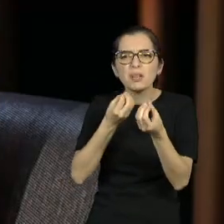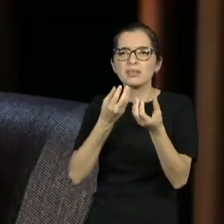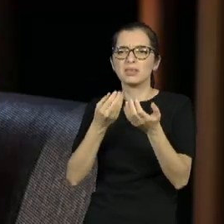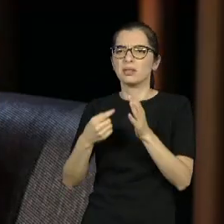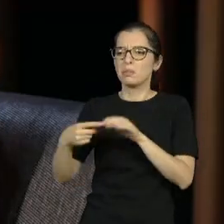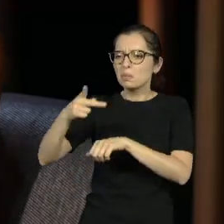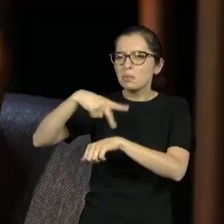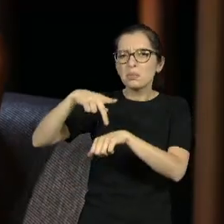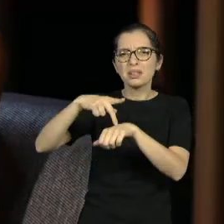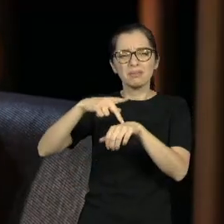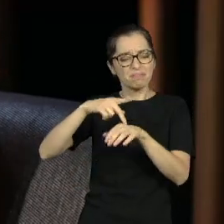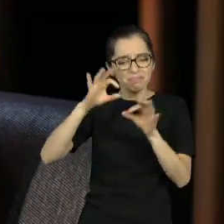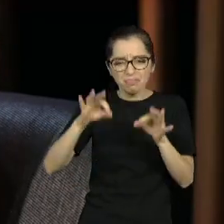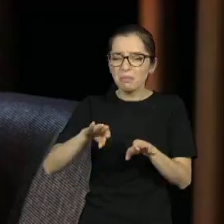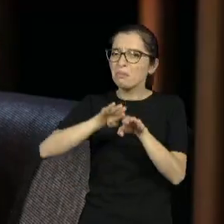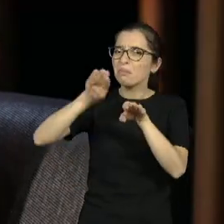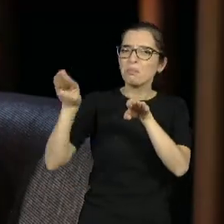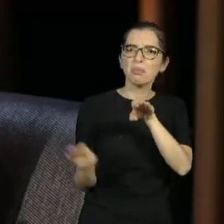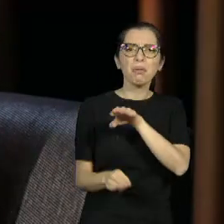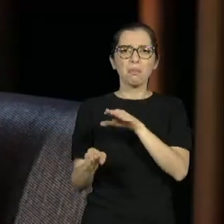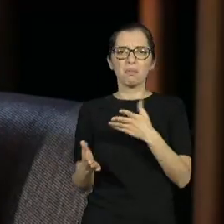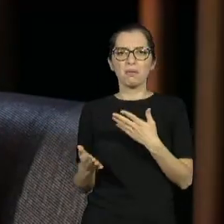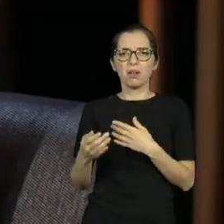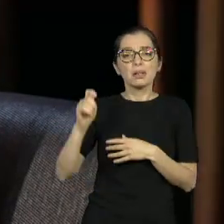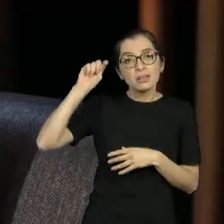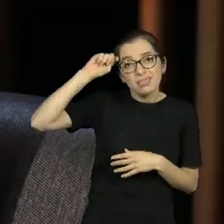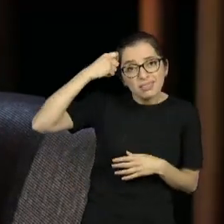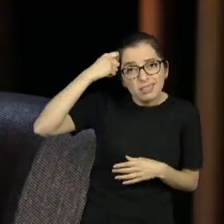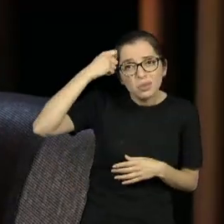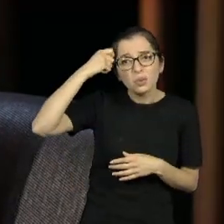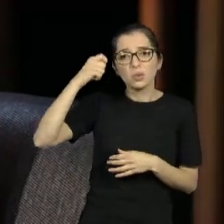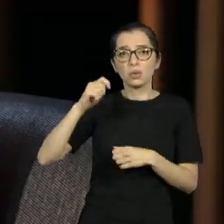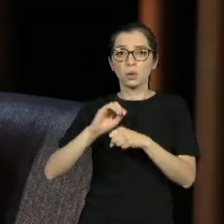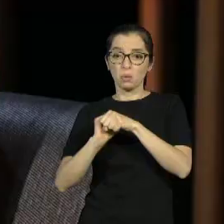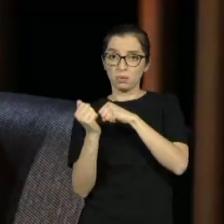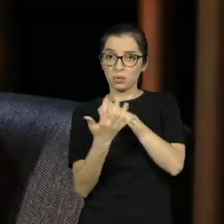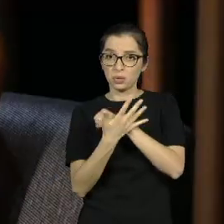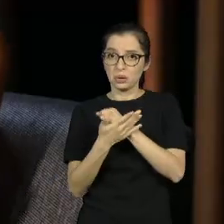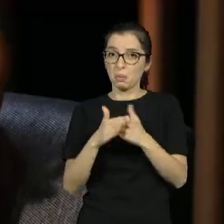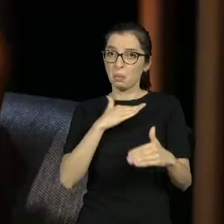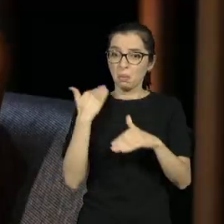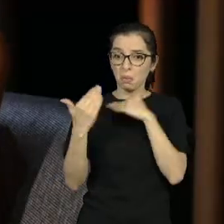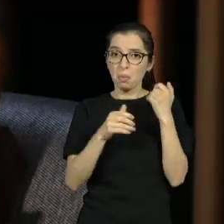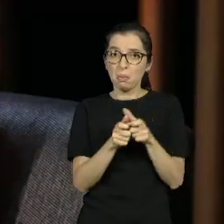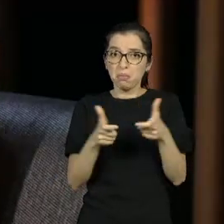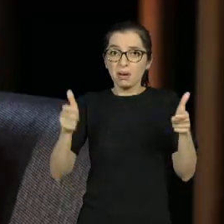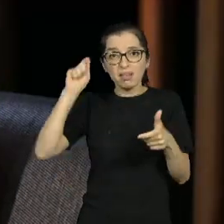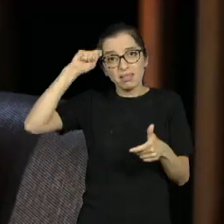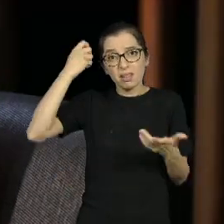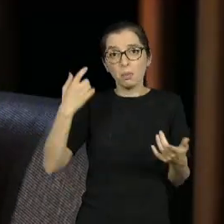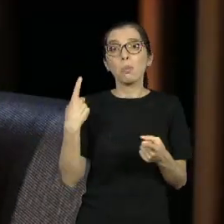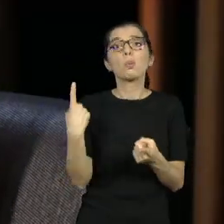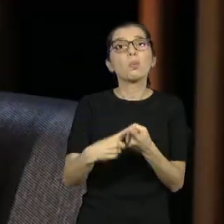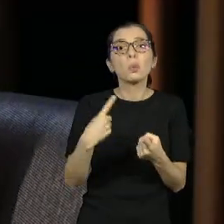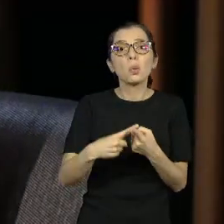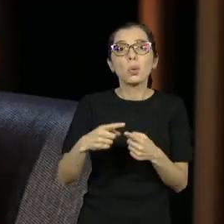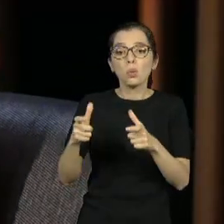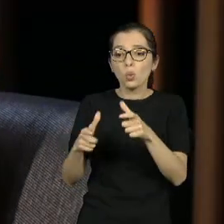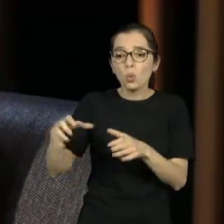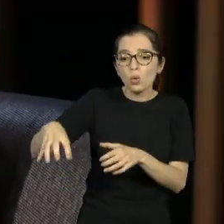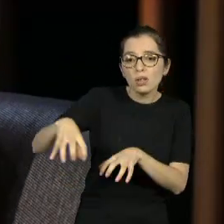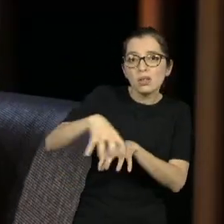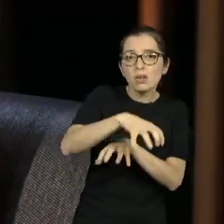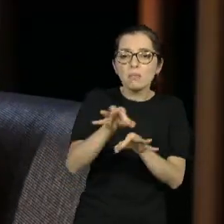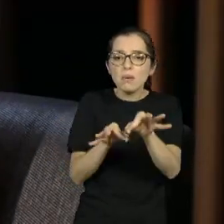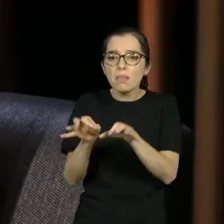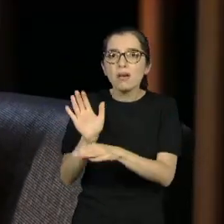desigual Mas por que que os negros na pandemia morreu mais que moram em lugares com menor infraestrutura tem a